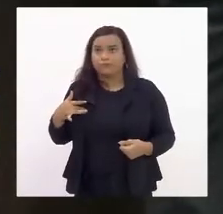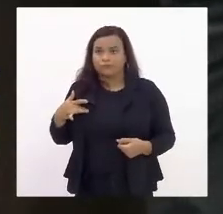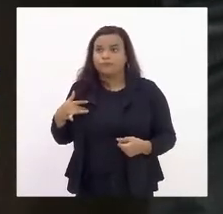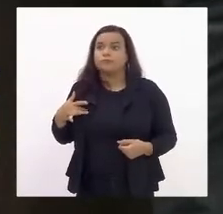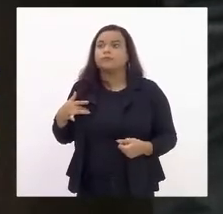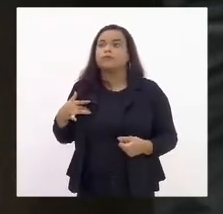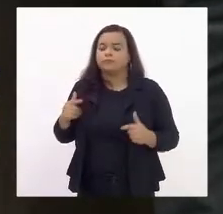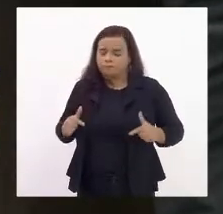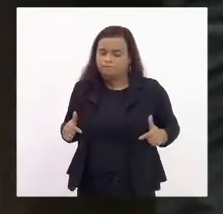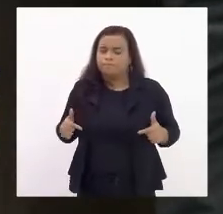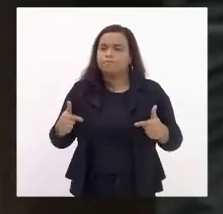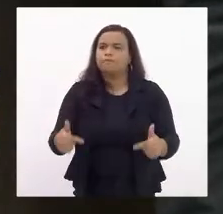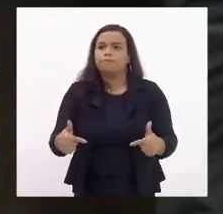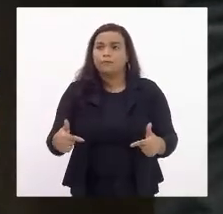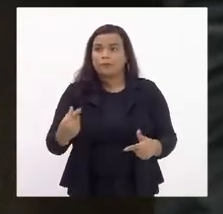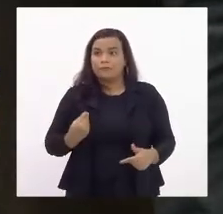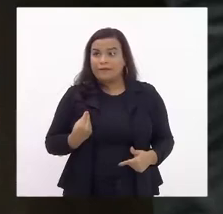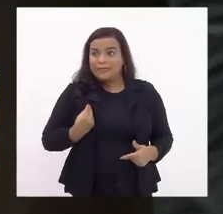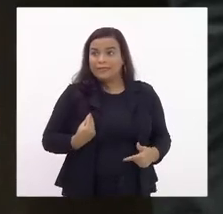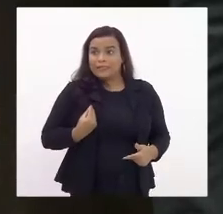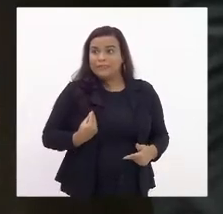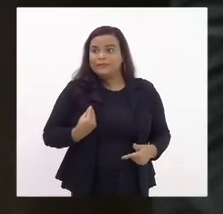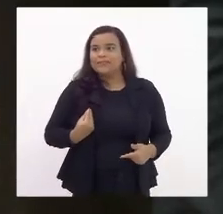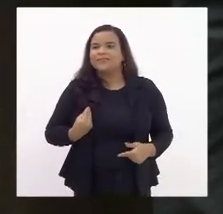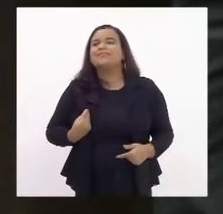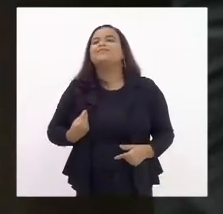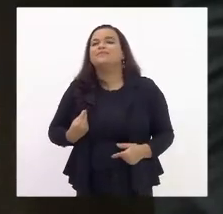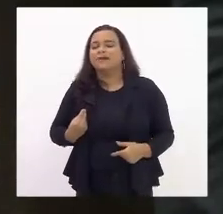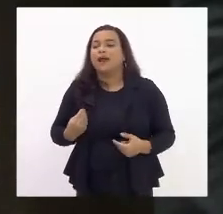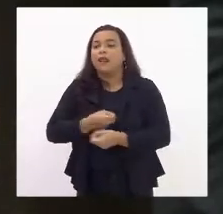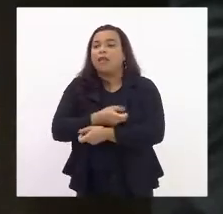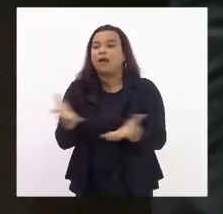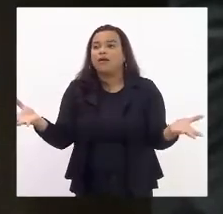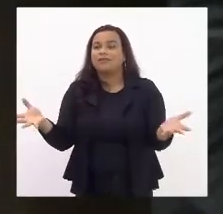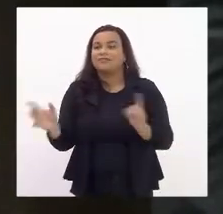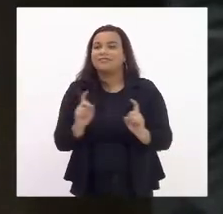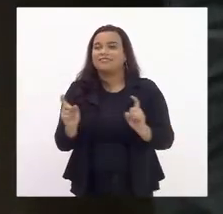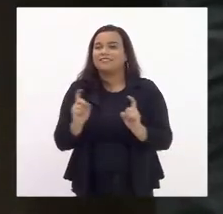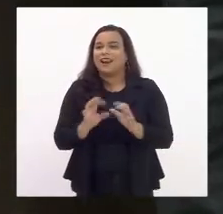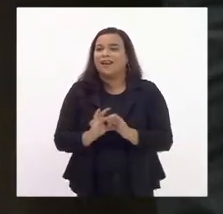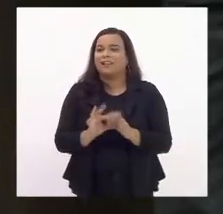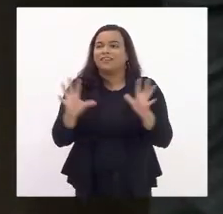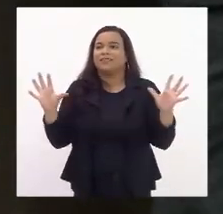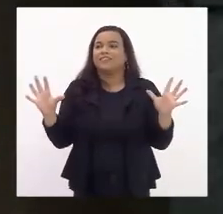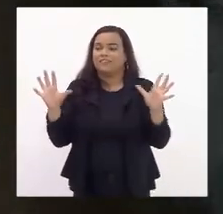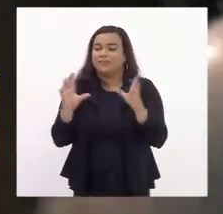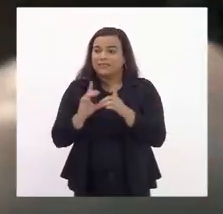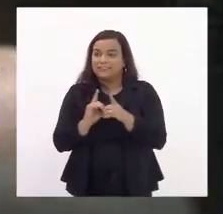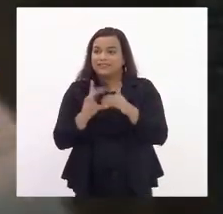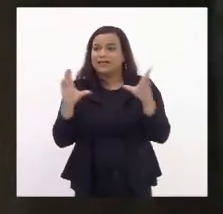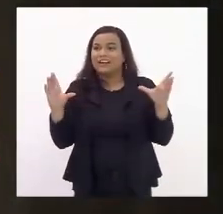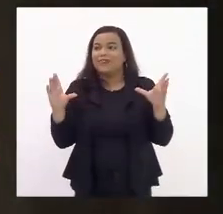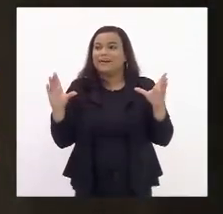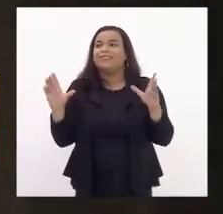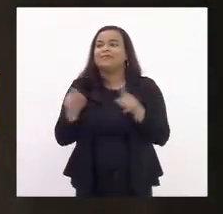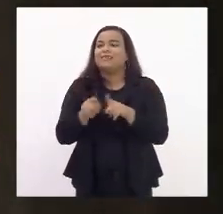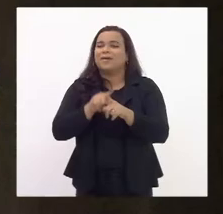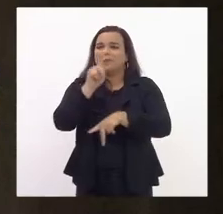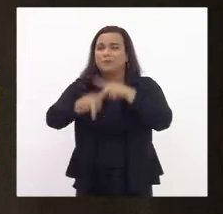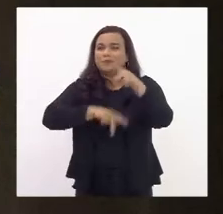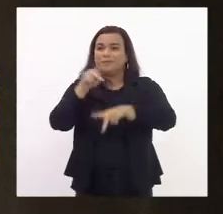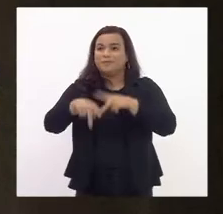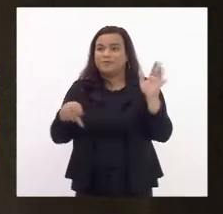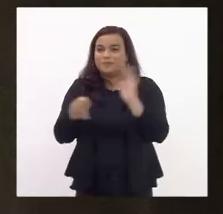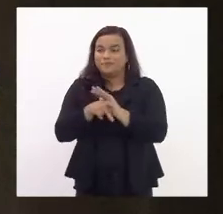pela Vida está lançando a conferência livre, democrática e popular